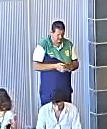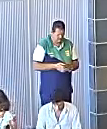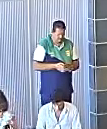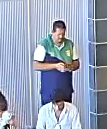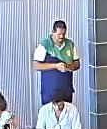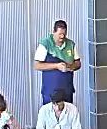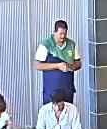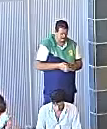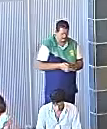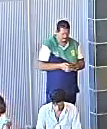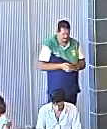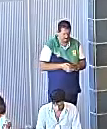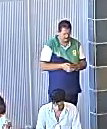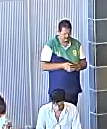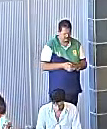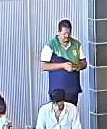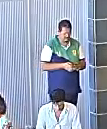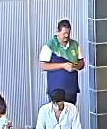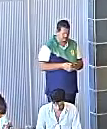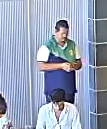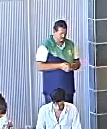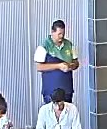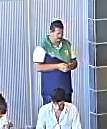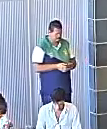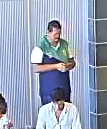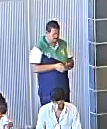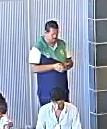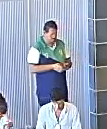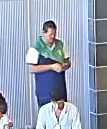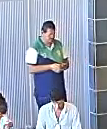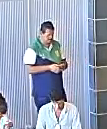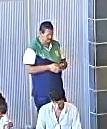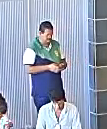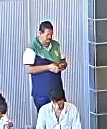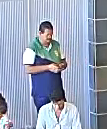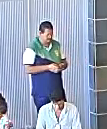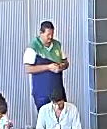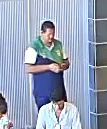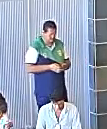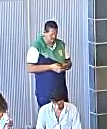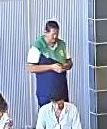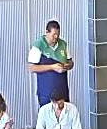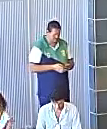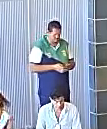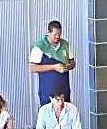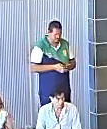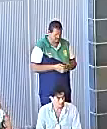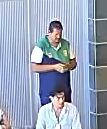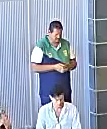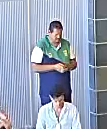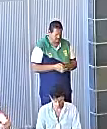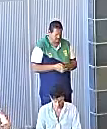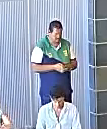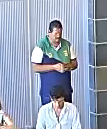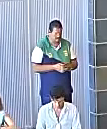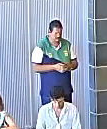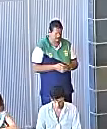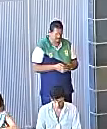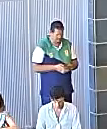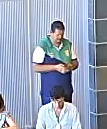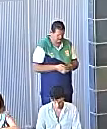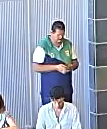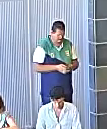Wesley não gastou nem seus 5 minutos e vou passar aqui pro próximo o